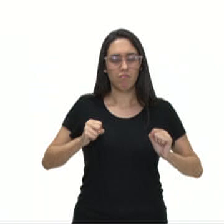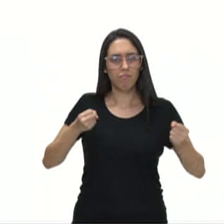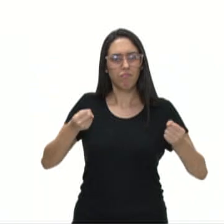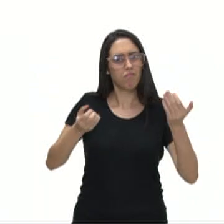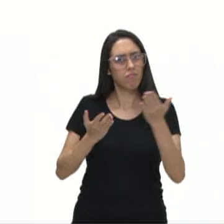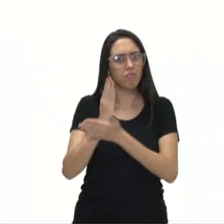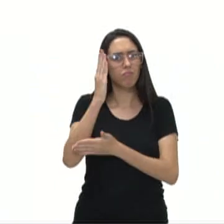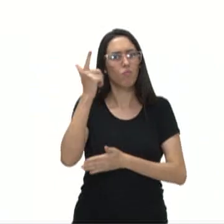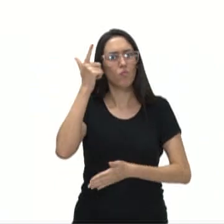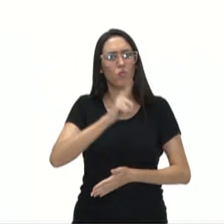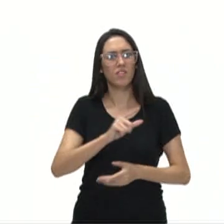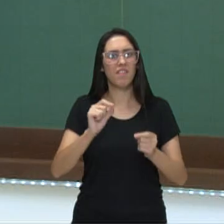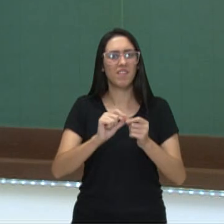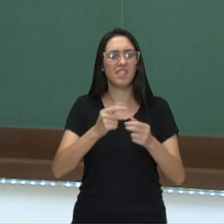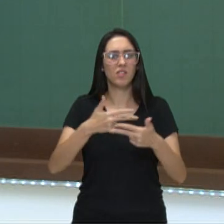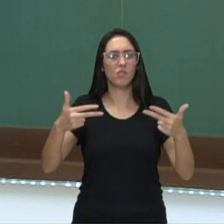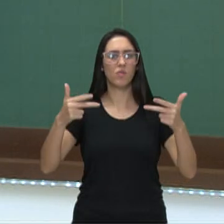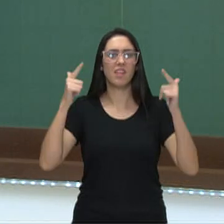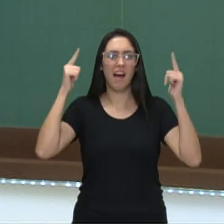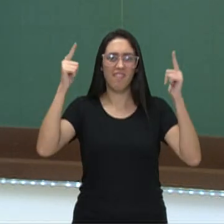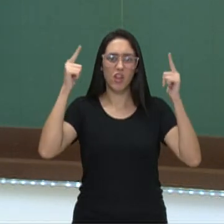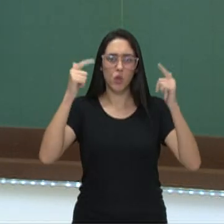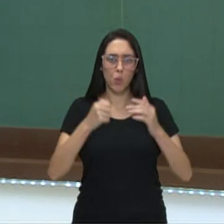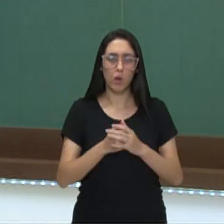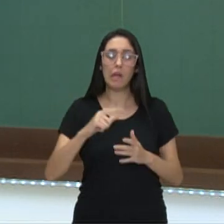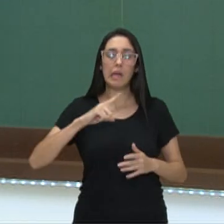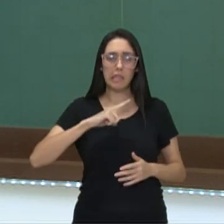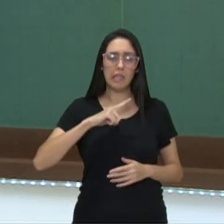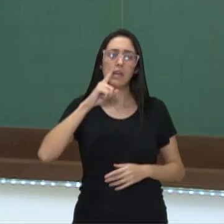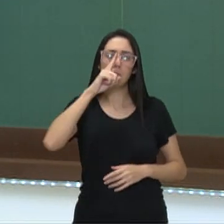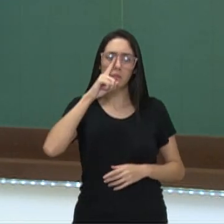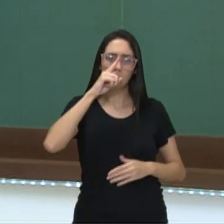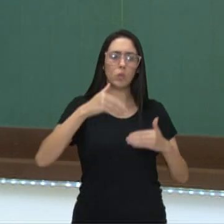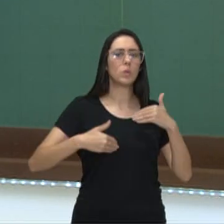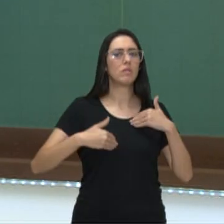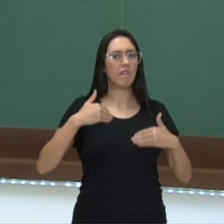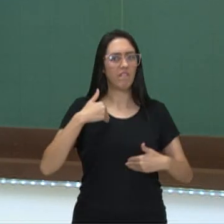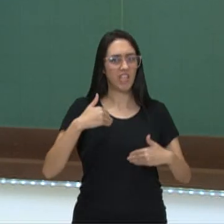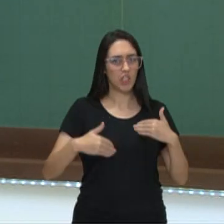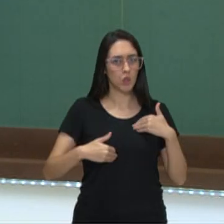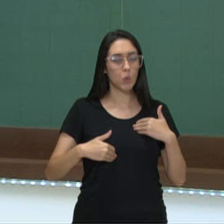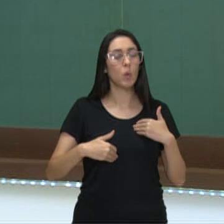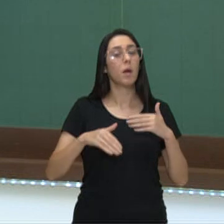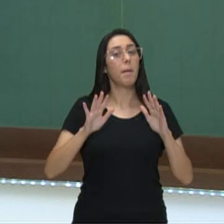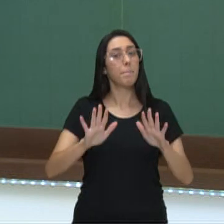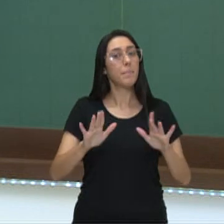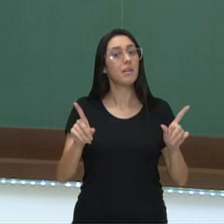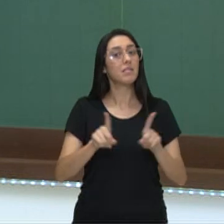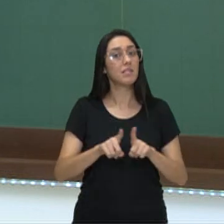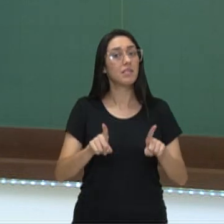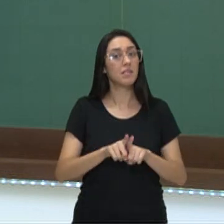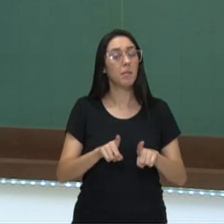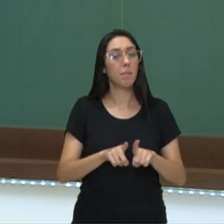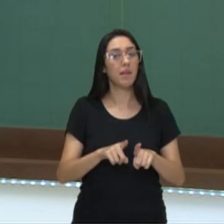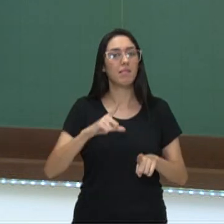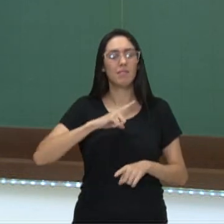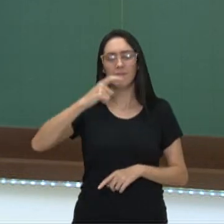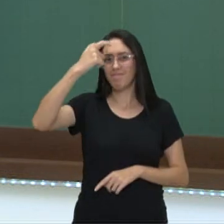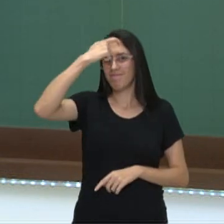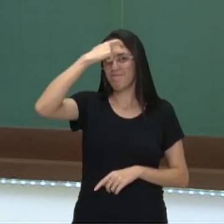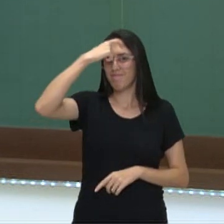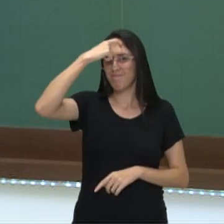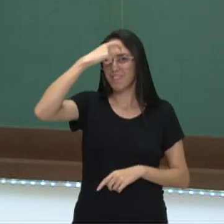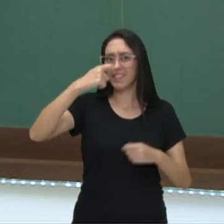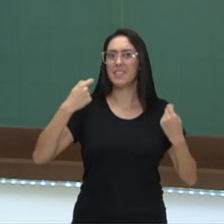de aventura, né? O desafio não só físico que existe, mas também o desafio